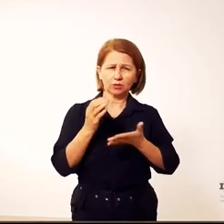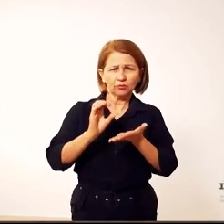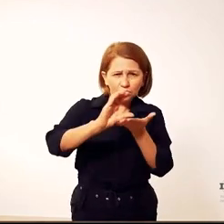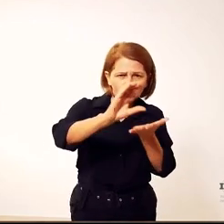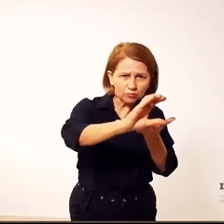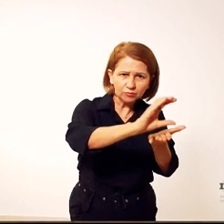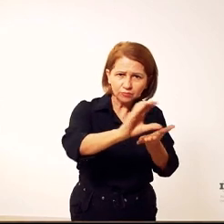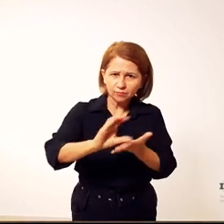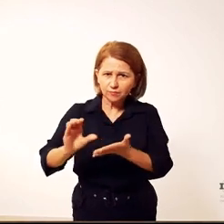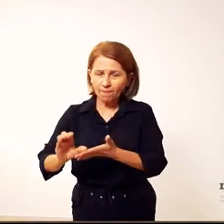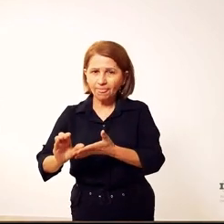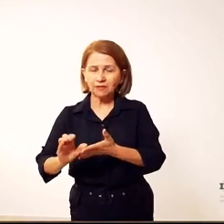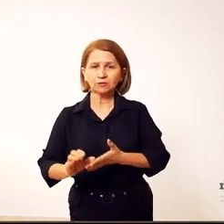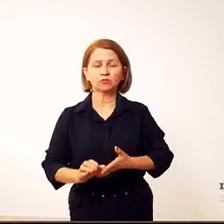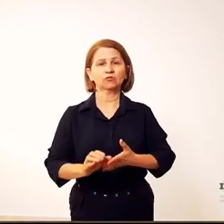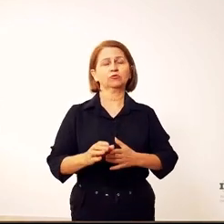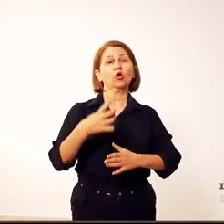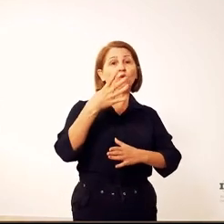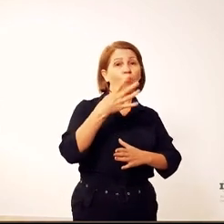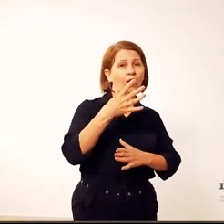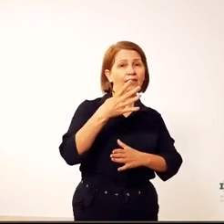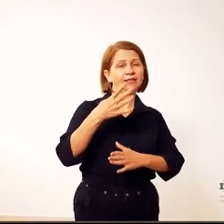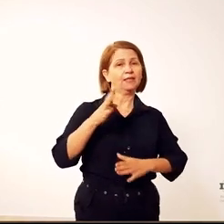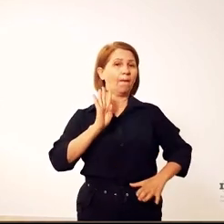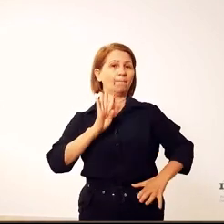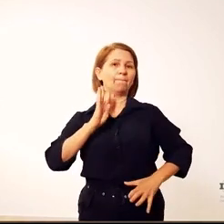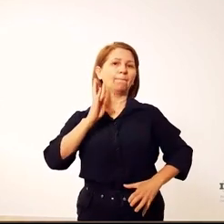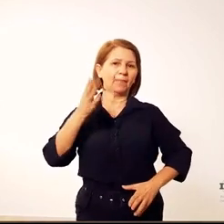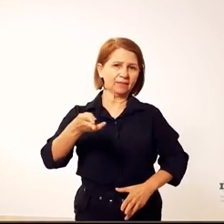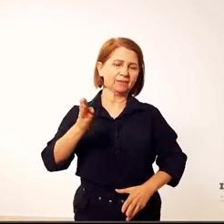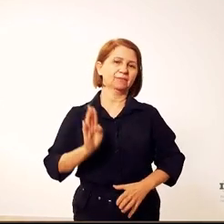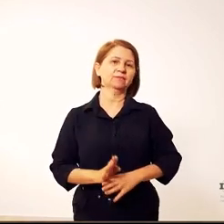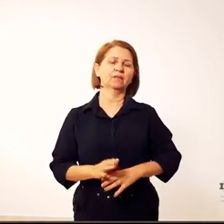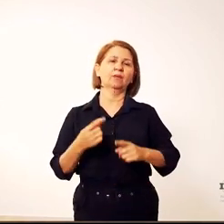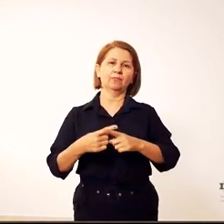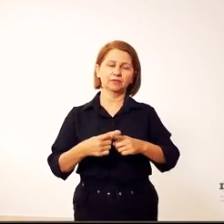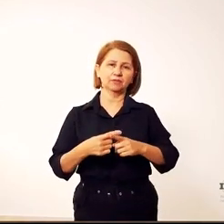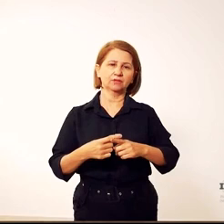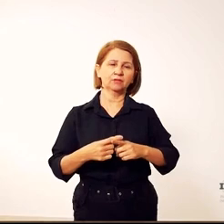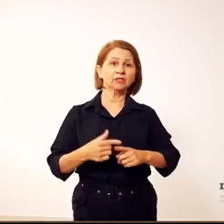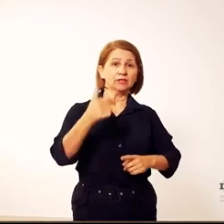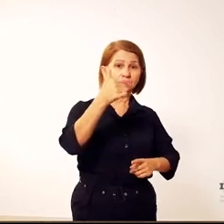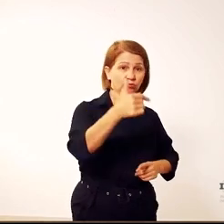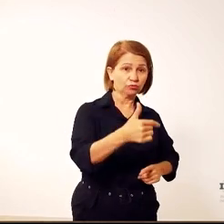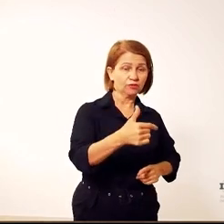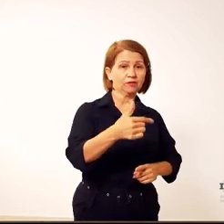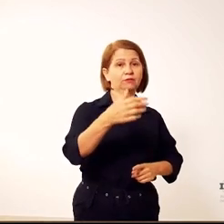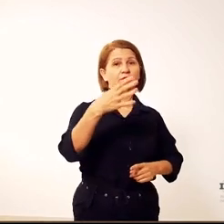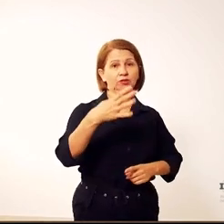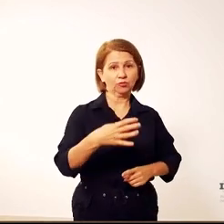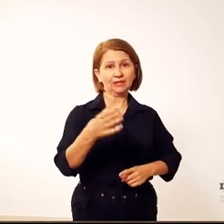os 4 bi que entram são na integridade, voltados para os